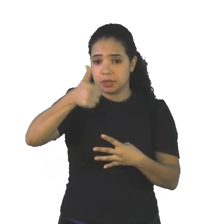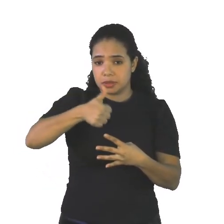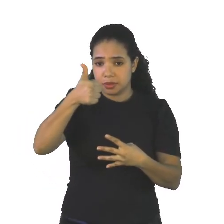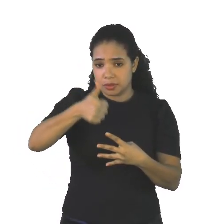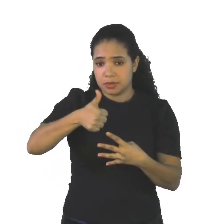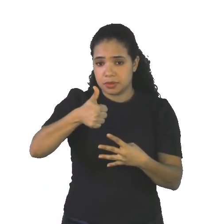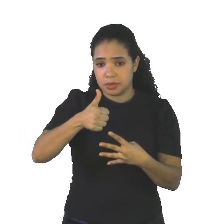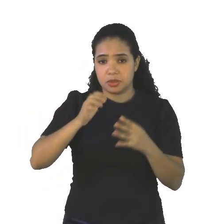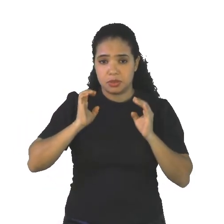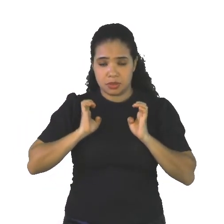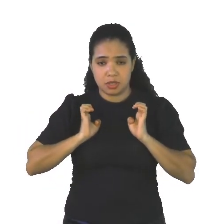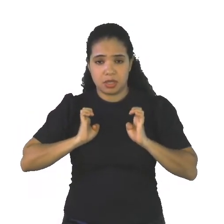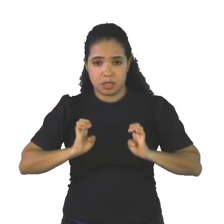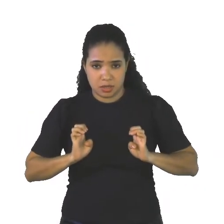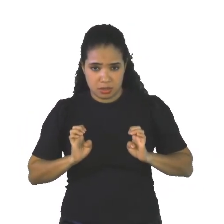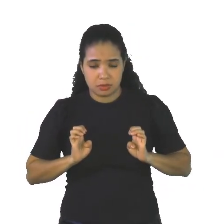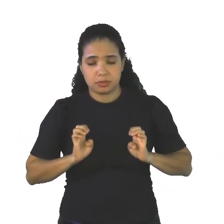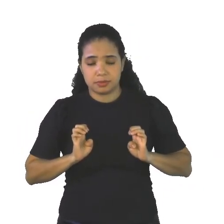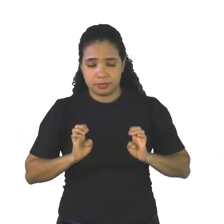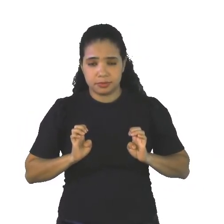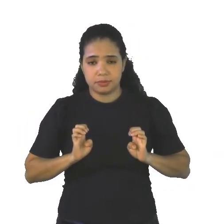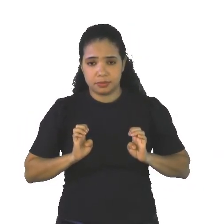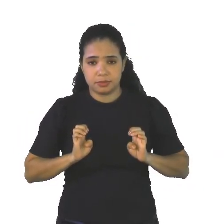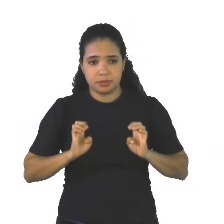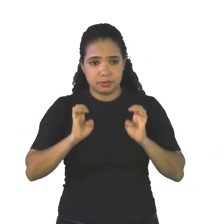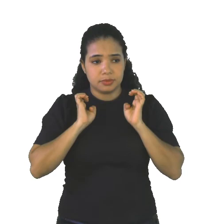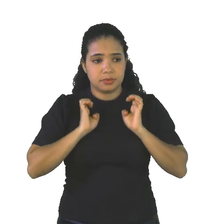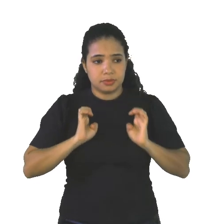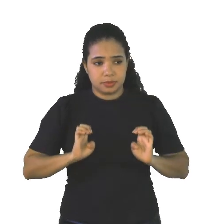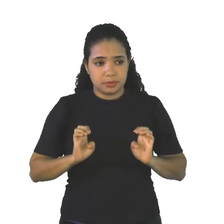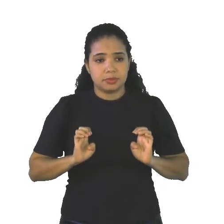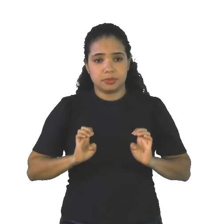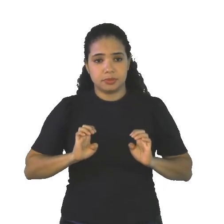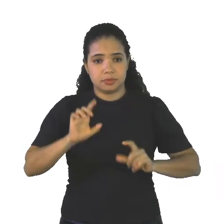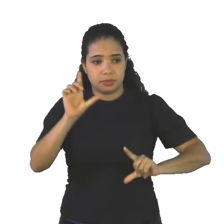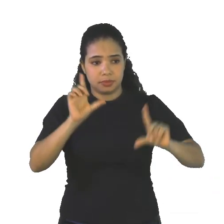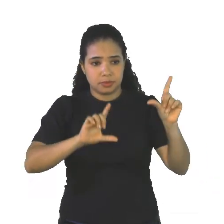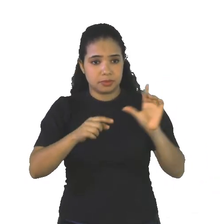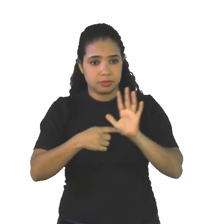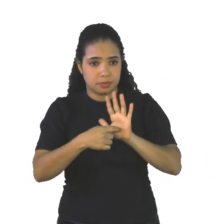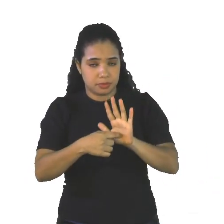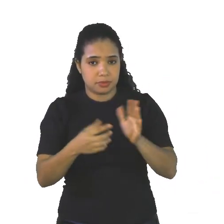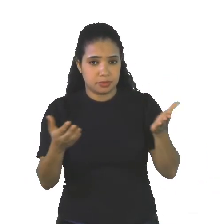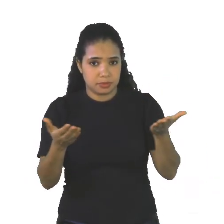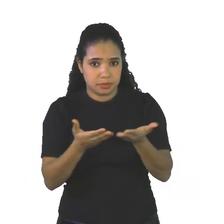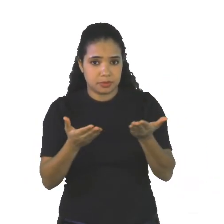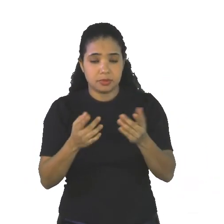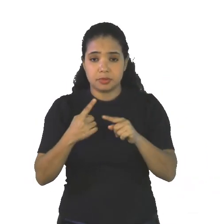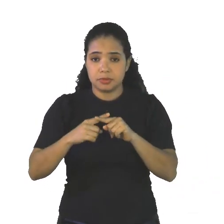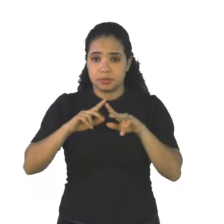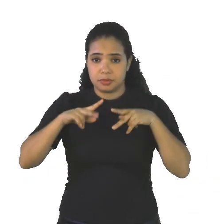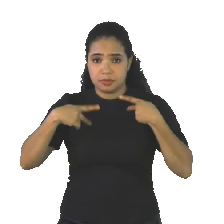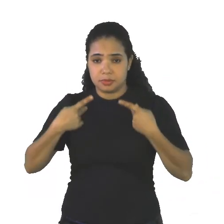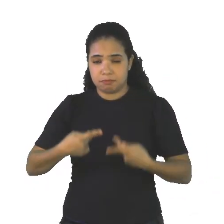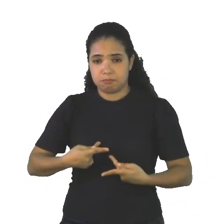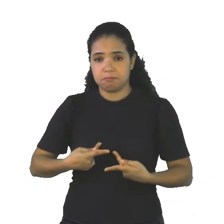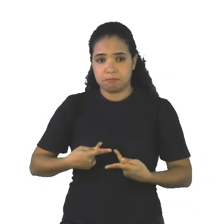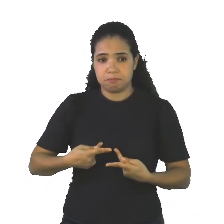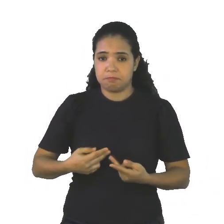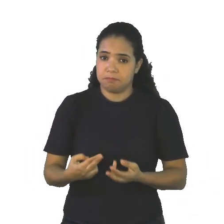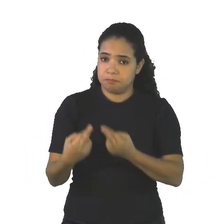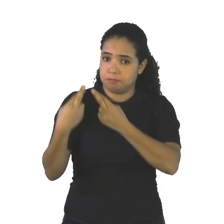motivos éticos, né? O motivo ético, na tela de vocês está mostrando, pois o ser humano tem o dever moral